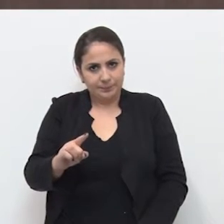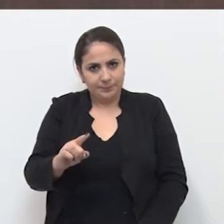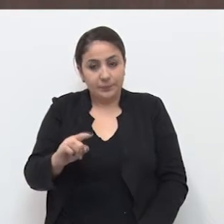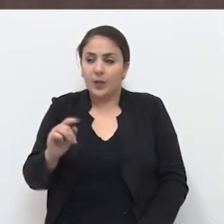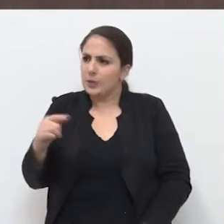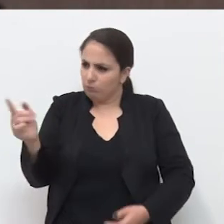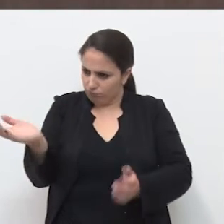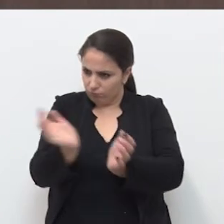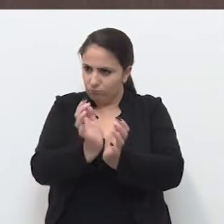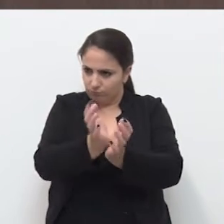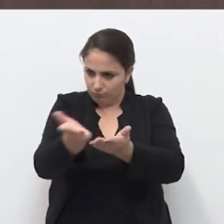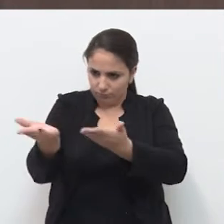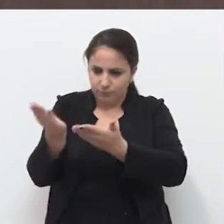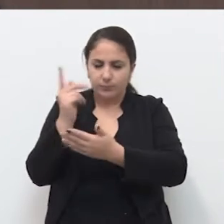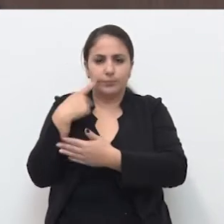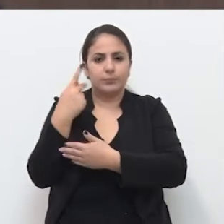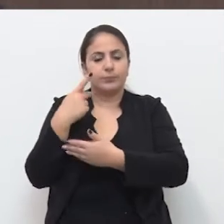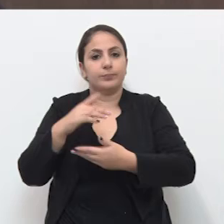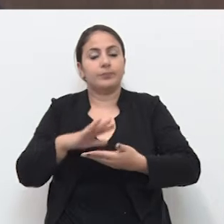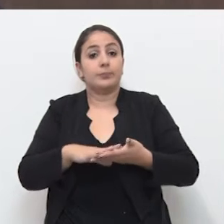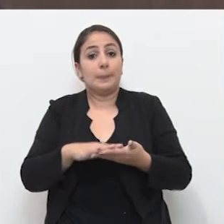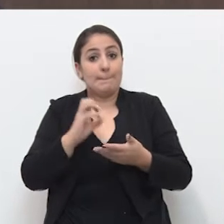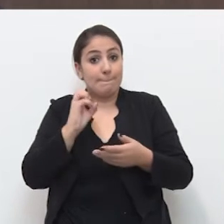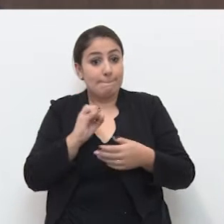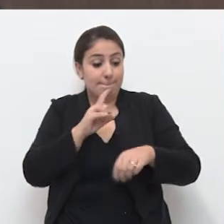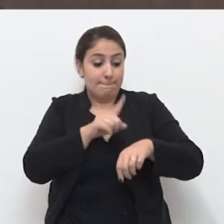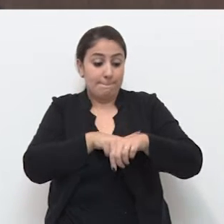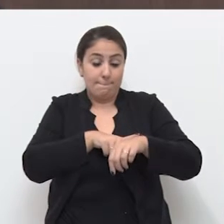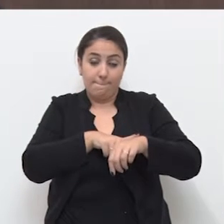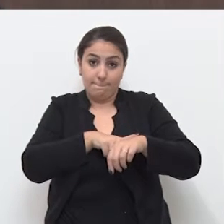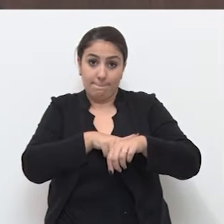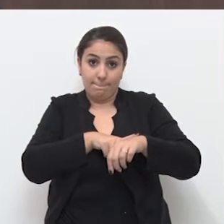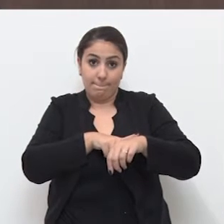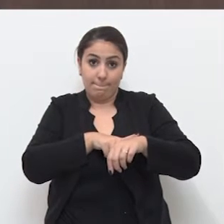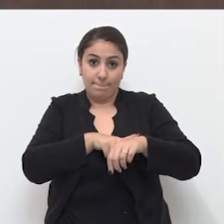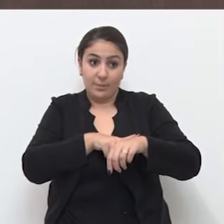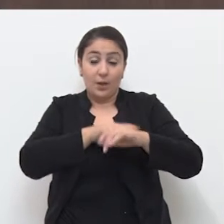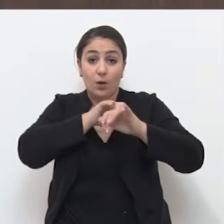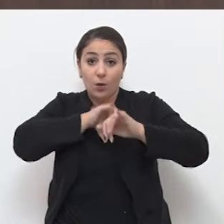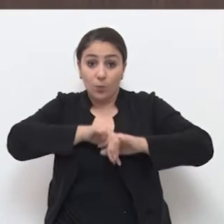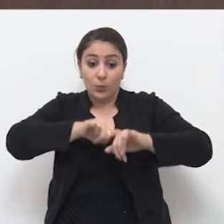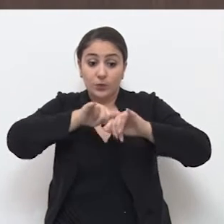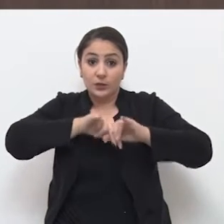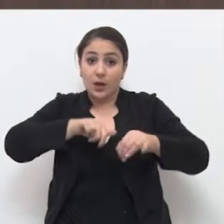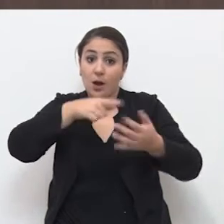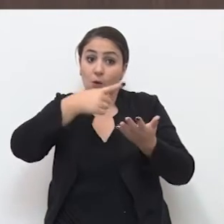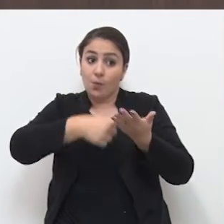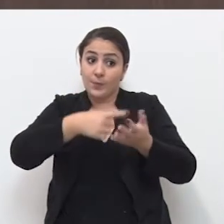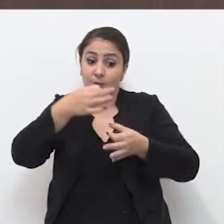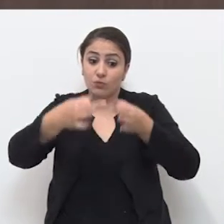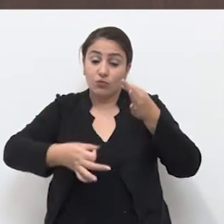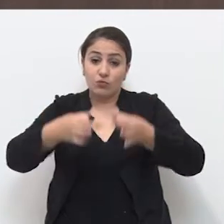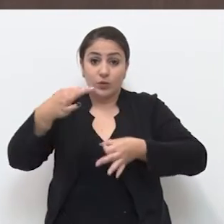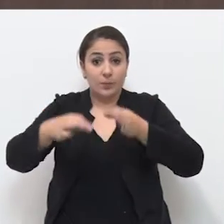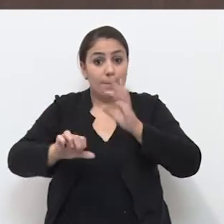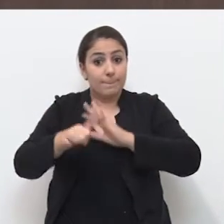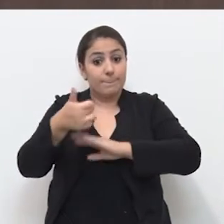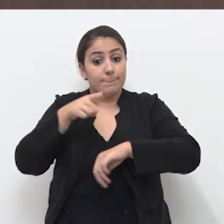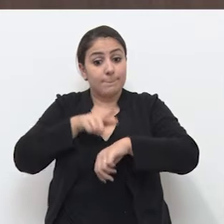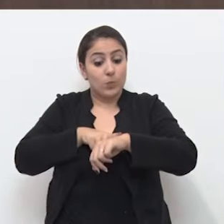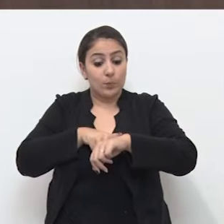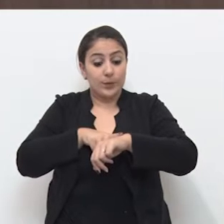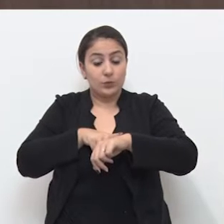colegas vereadores, se num momento em que foi anunciado o acordo judicial, num